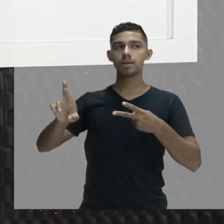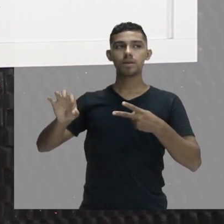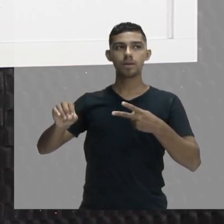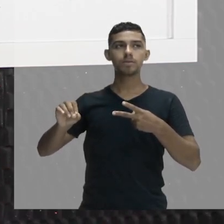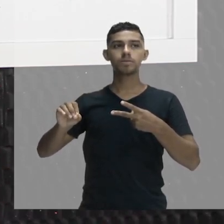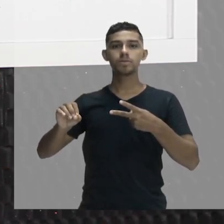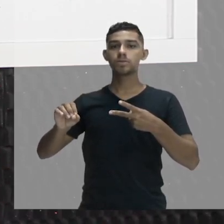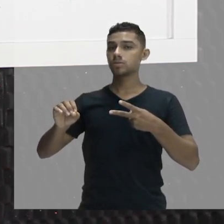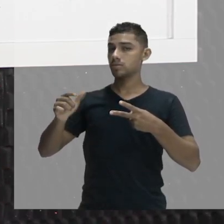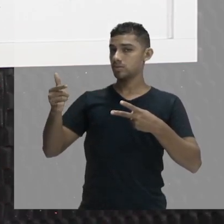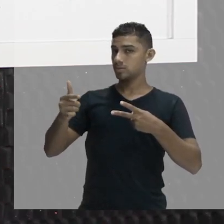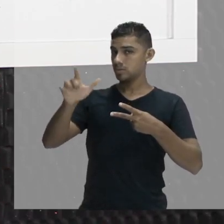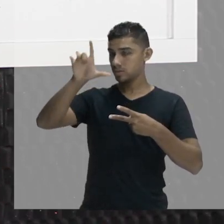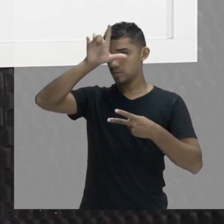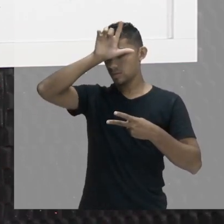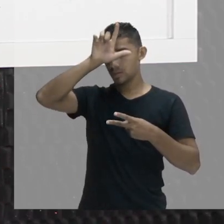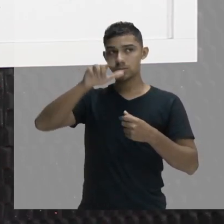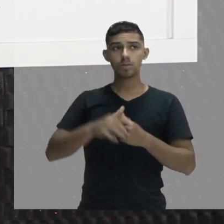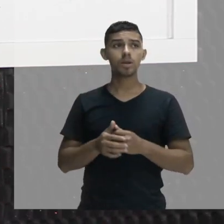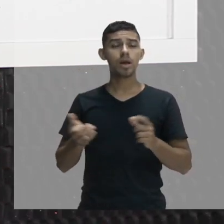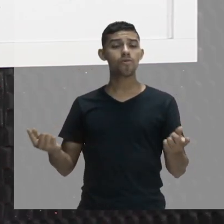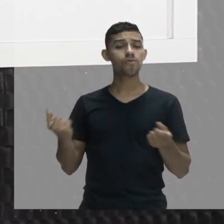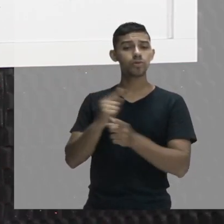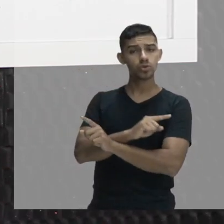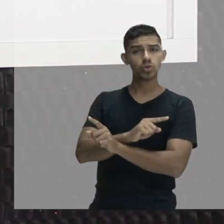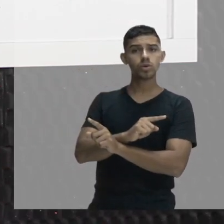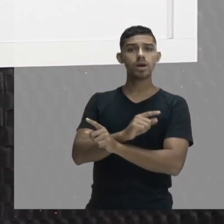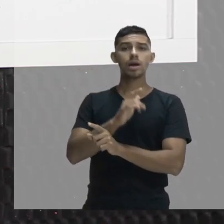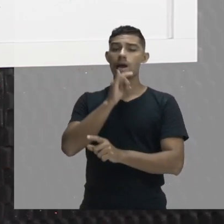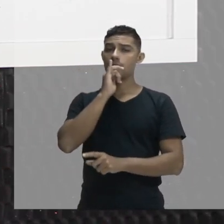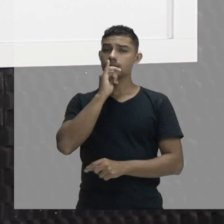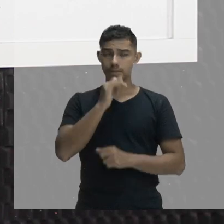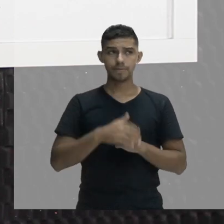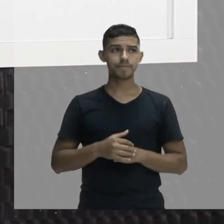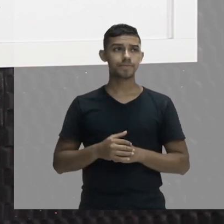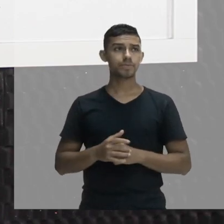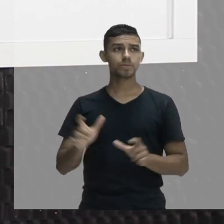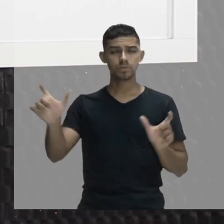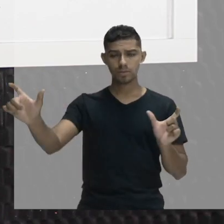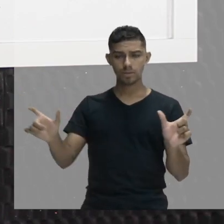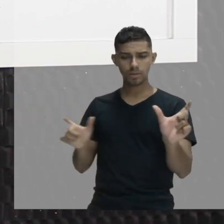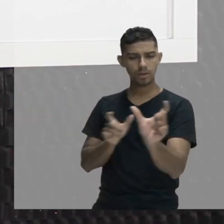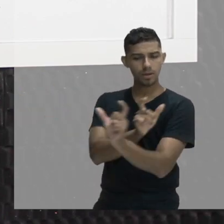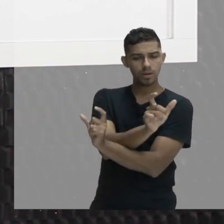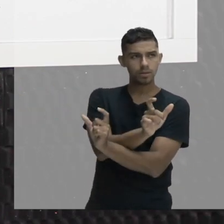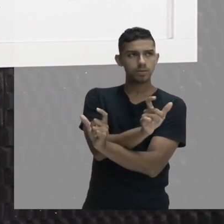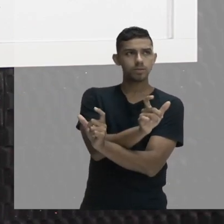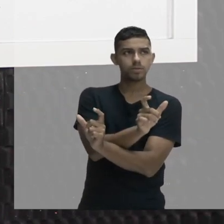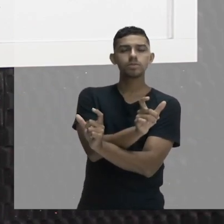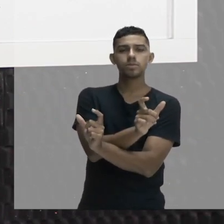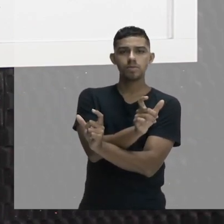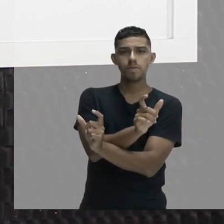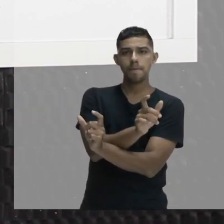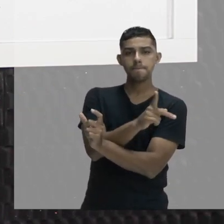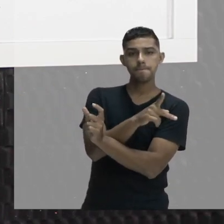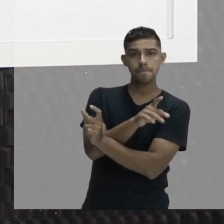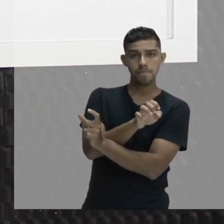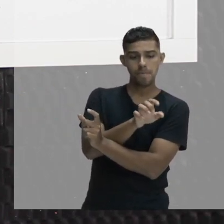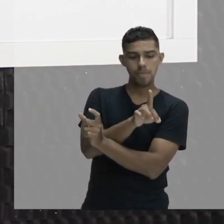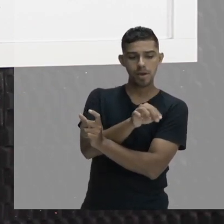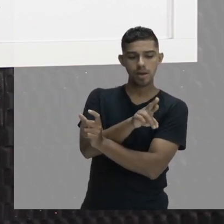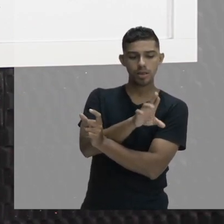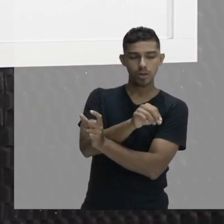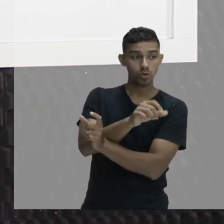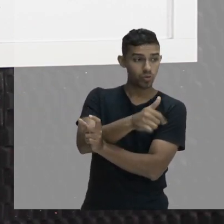trocar Pedro e Ana de posição, certo? Vou trocar eles de posição. Eu vou colocar Pedro no